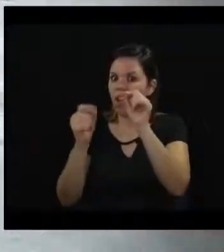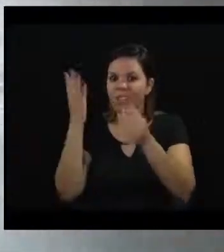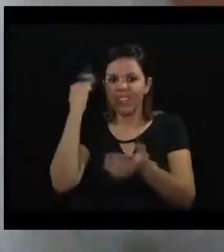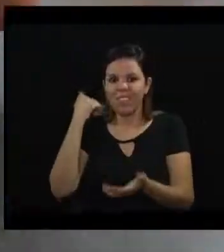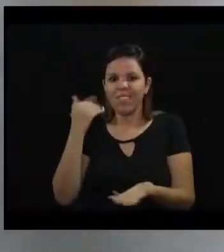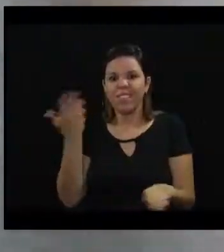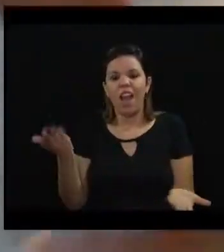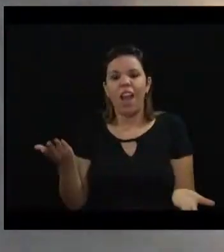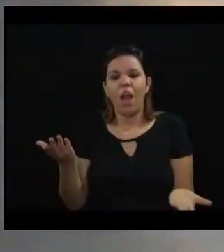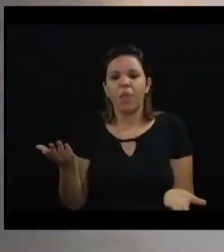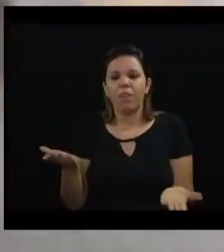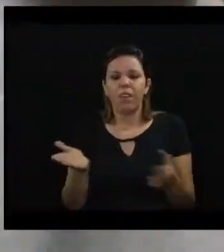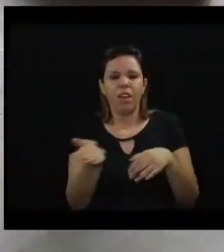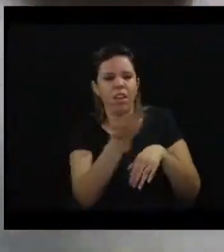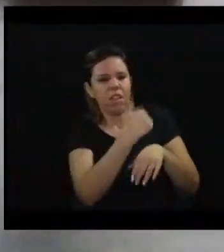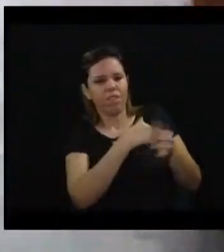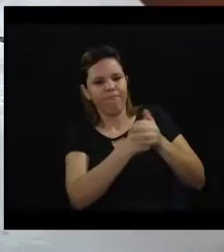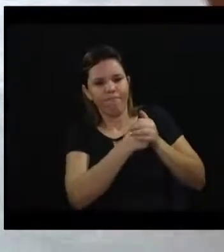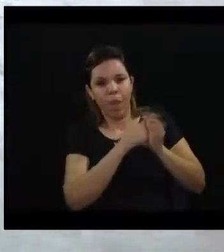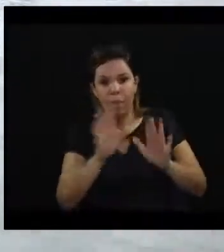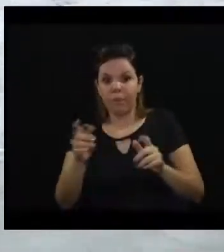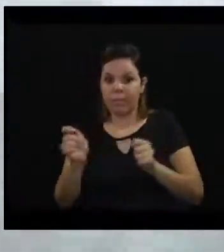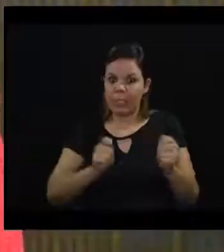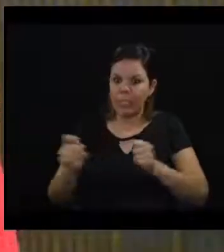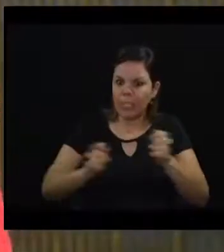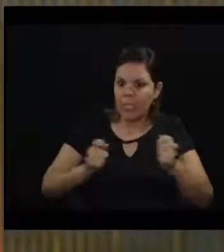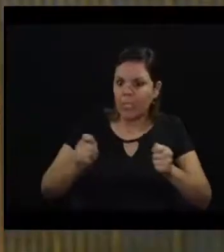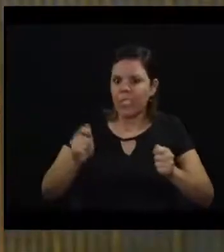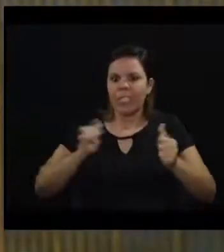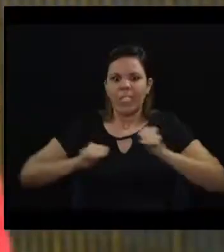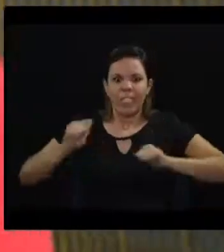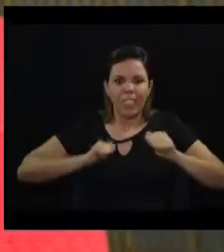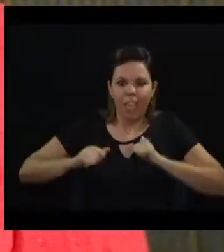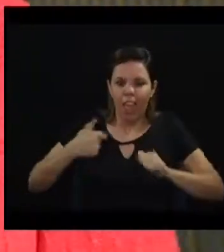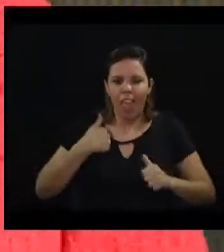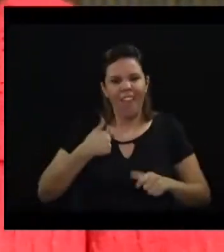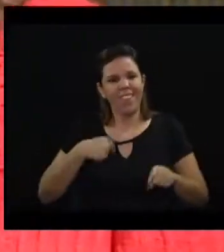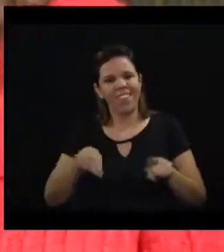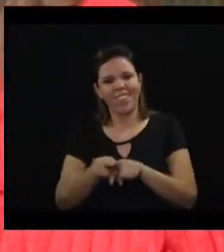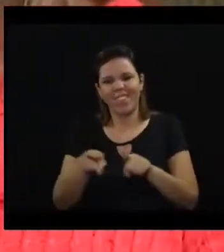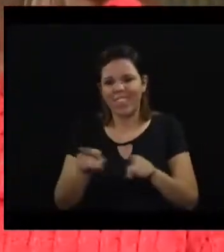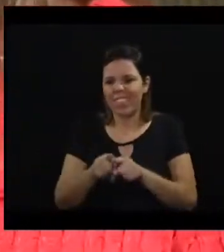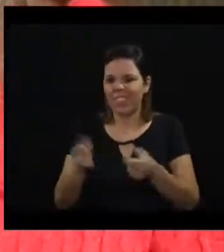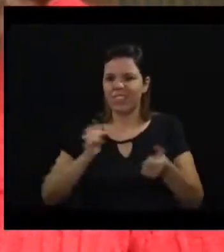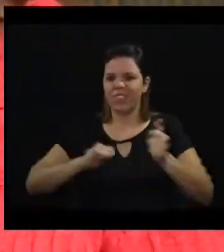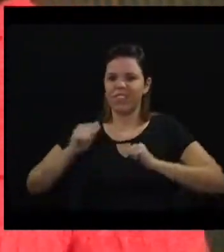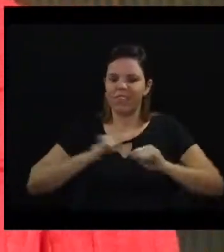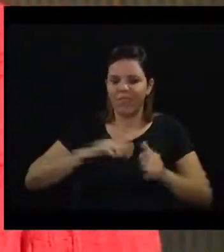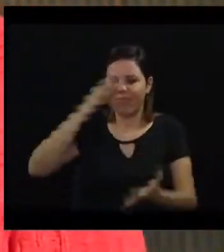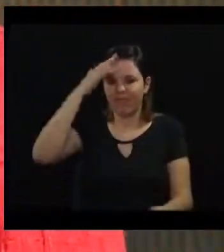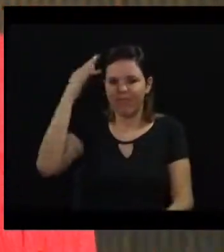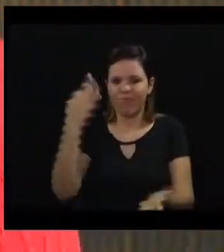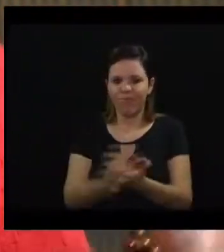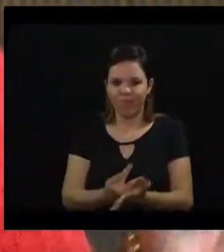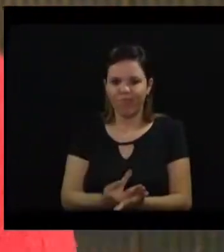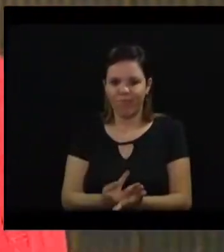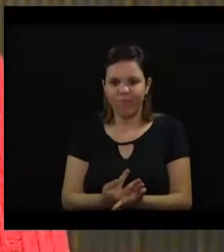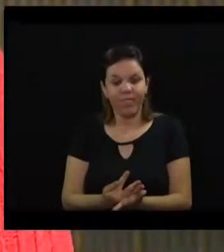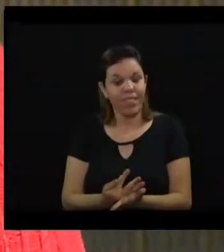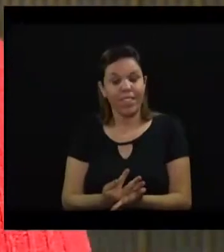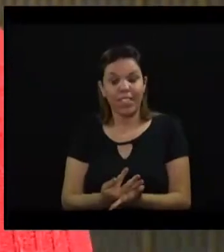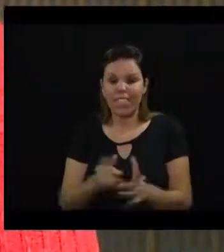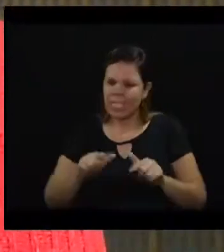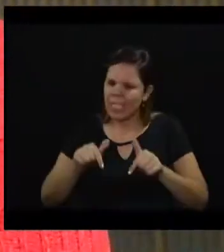são apenas eles que precisam controlar a ansiedade. Eu estou bem ansiosa também, confiante, porque, nossa, eles estão se